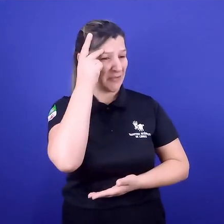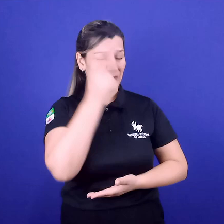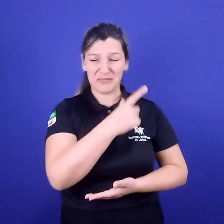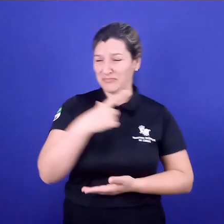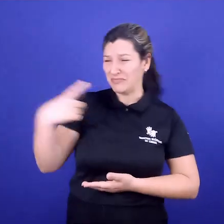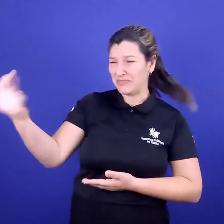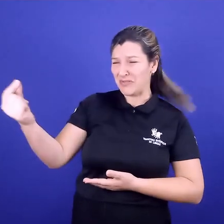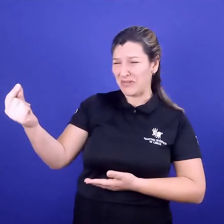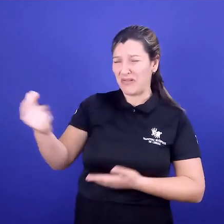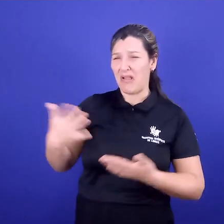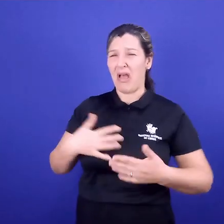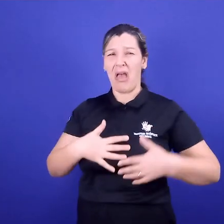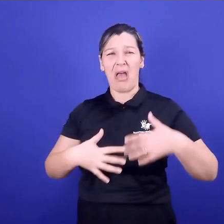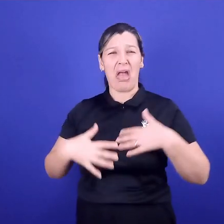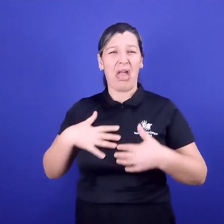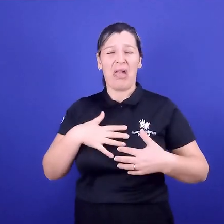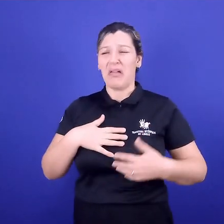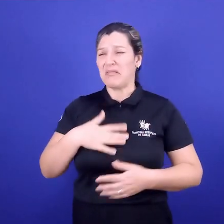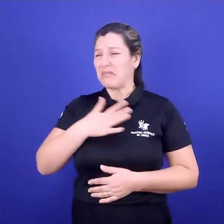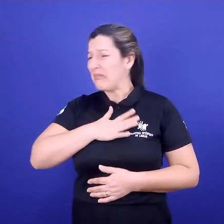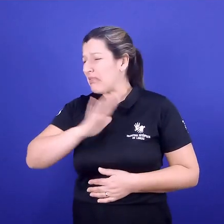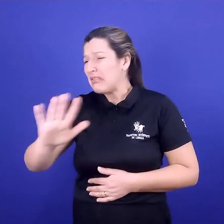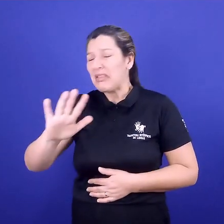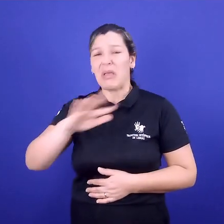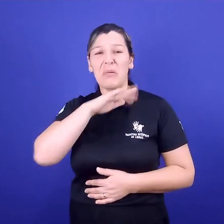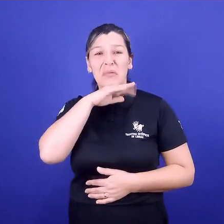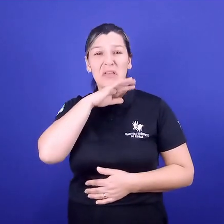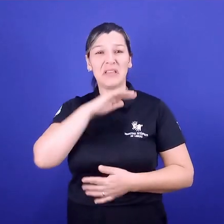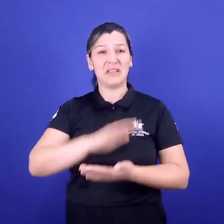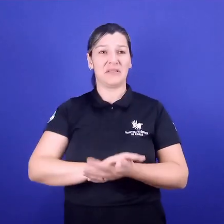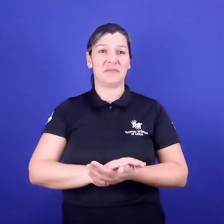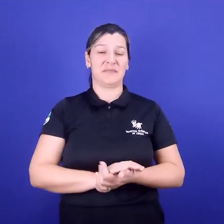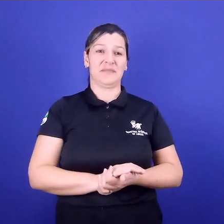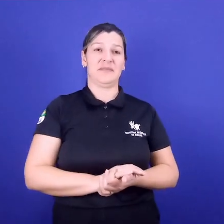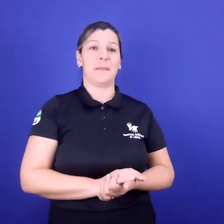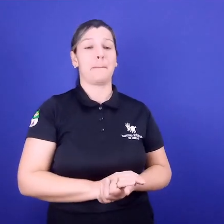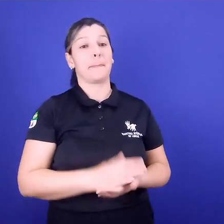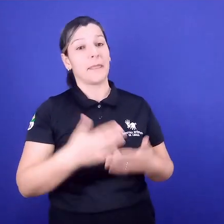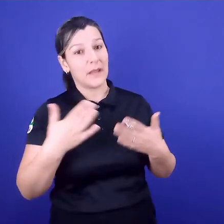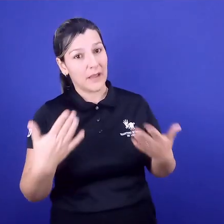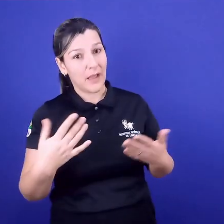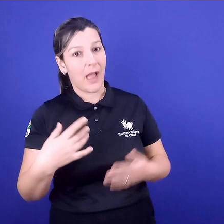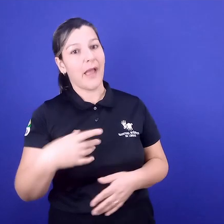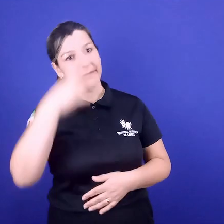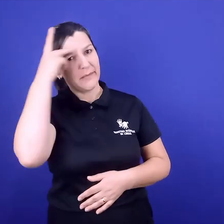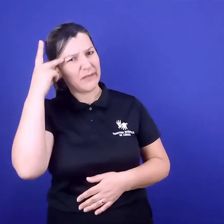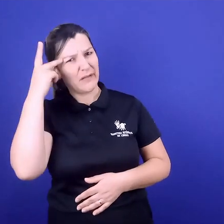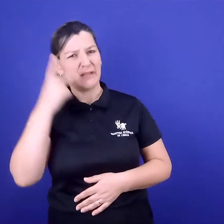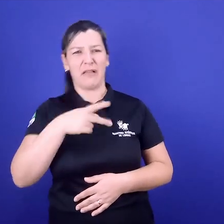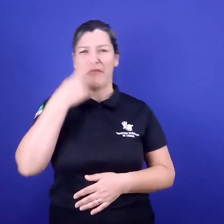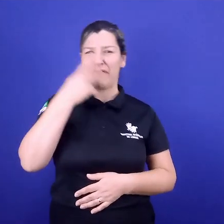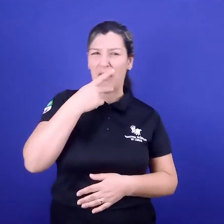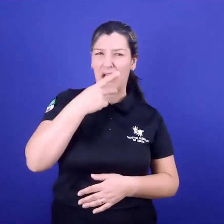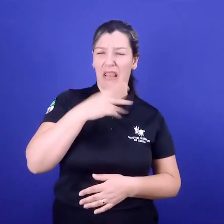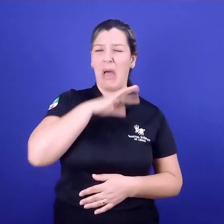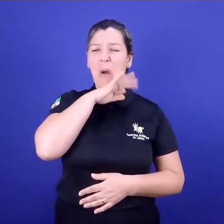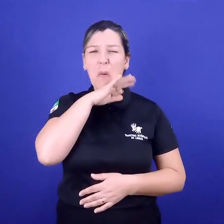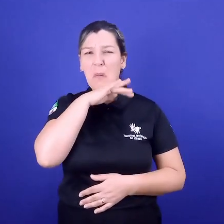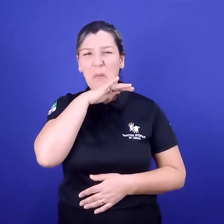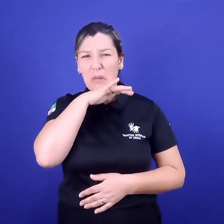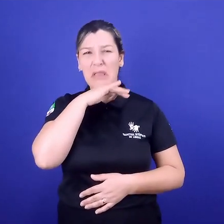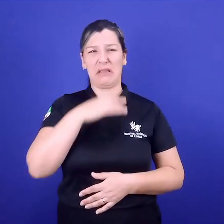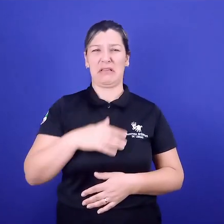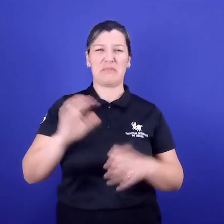da festa parando lá na carrocinha do cachorro-quente, todo mundo já passou por isso, né? E o que acontece? A gente sai falando mal da festa, a gente fala mal do